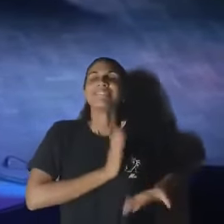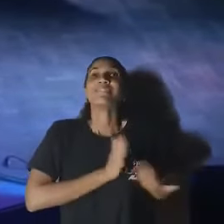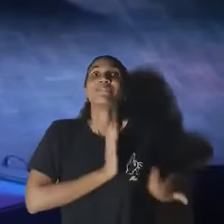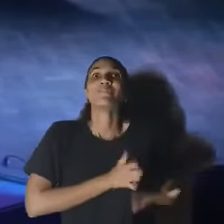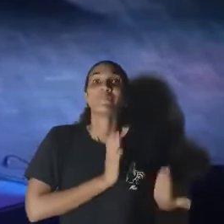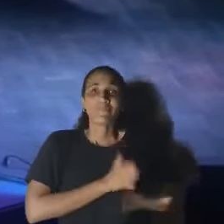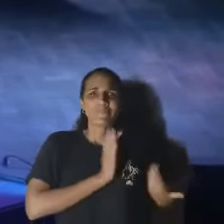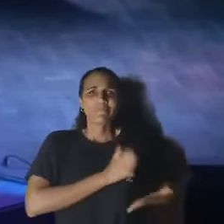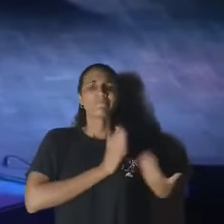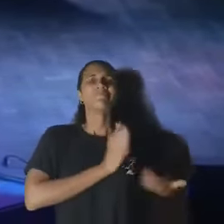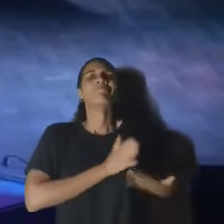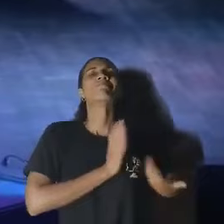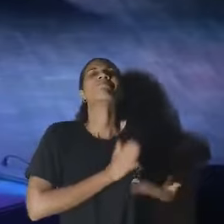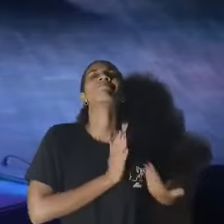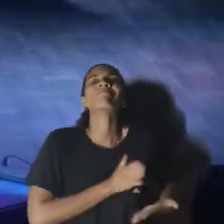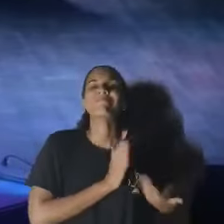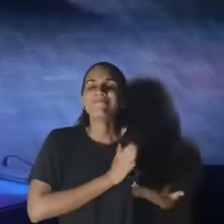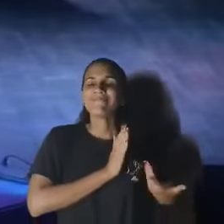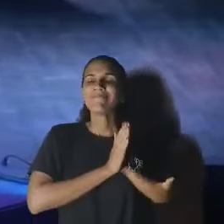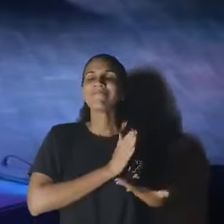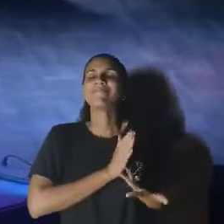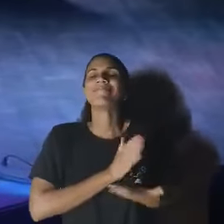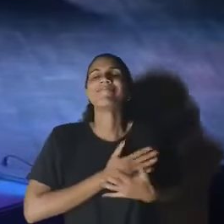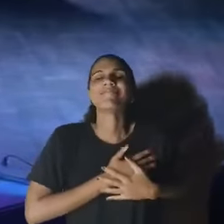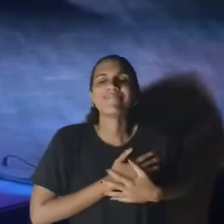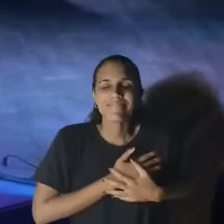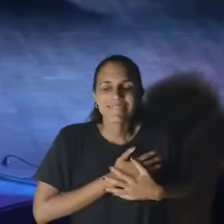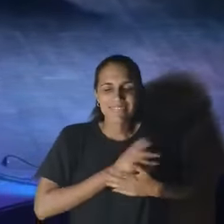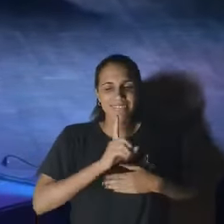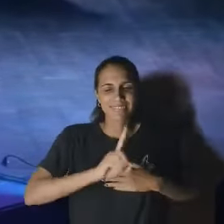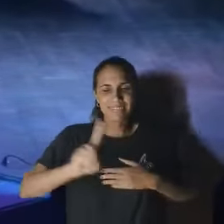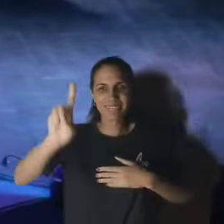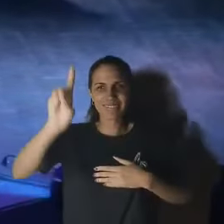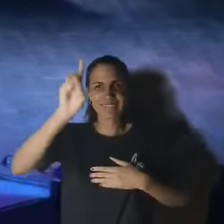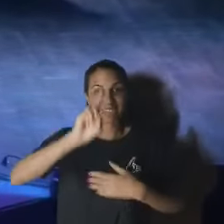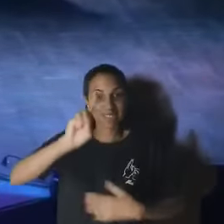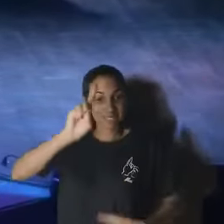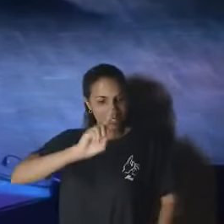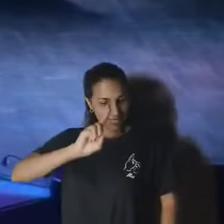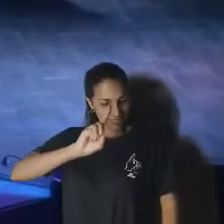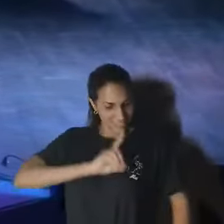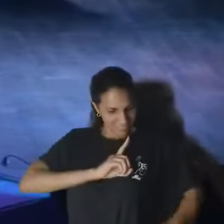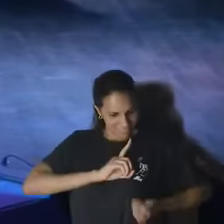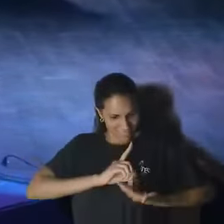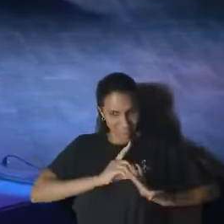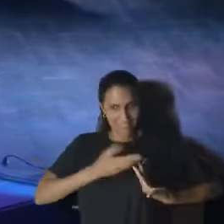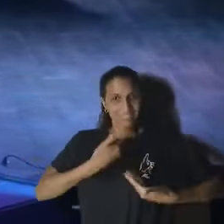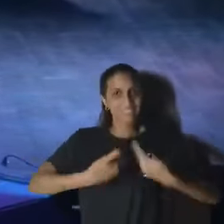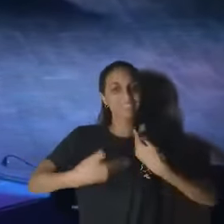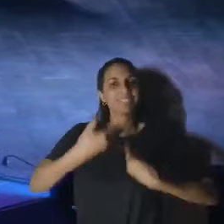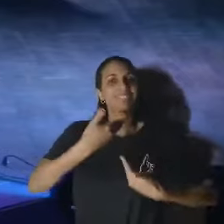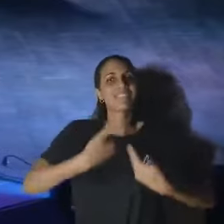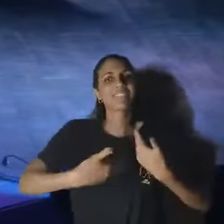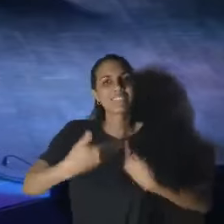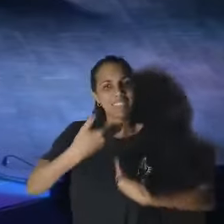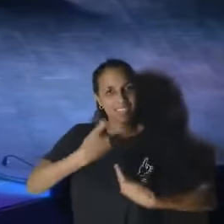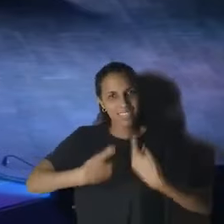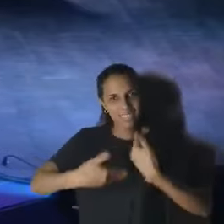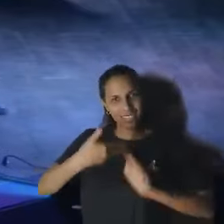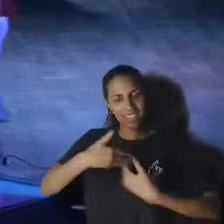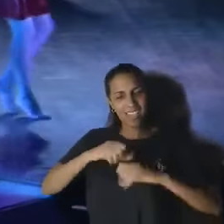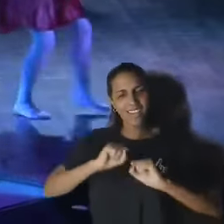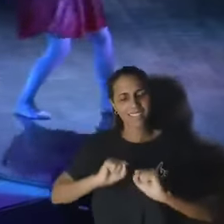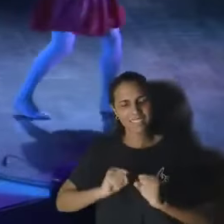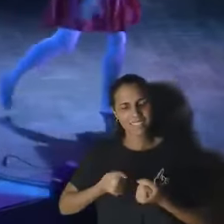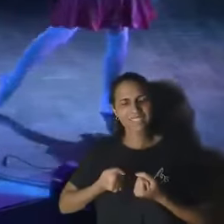coração acelerarem. É Ele mexendo no secreto da gente, o